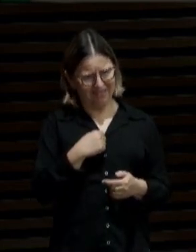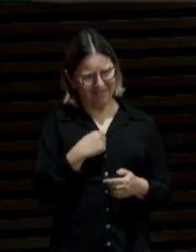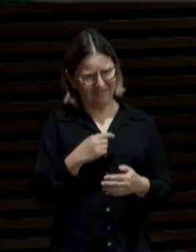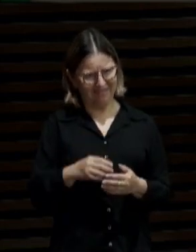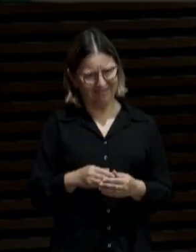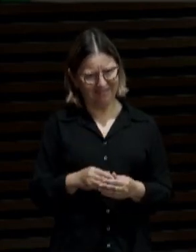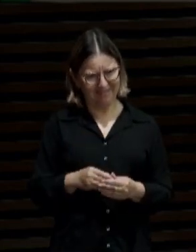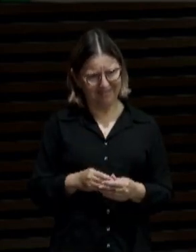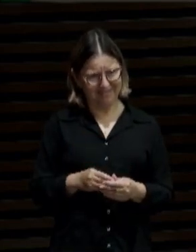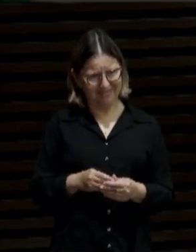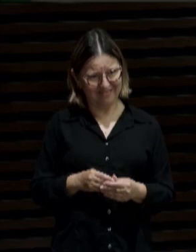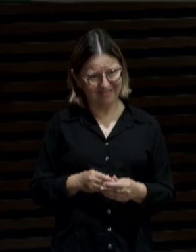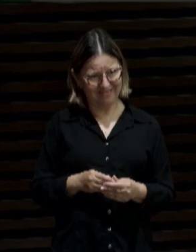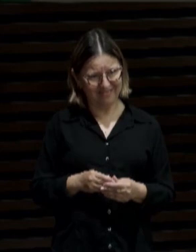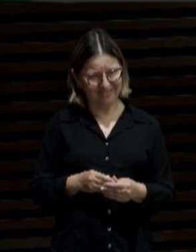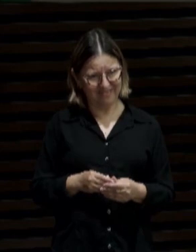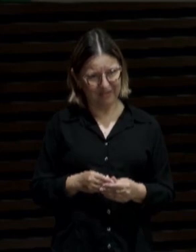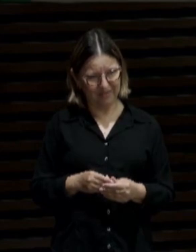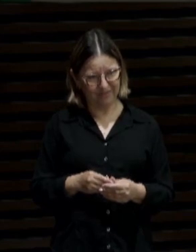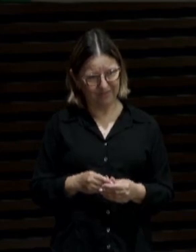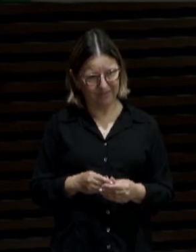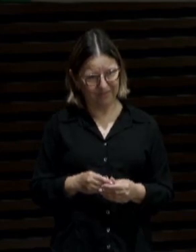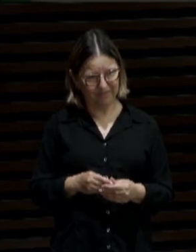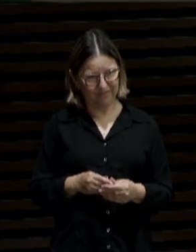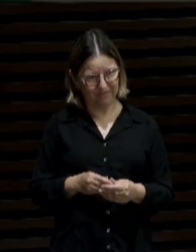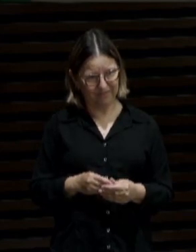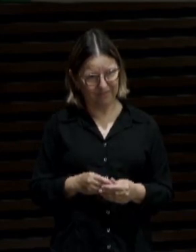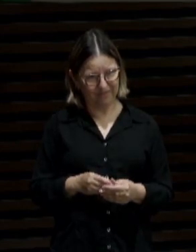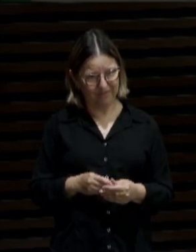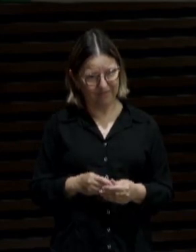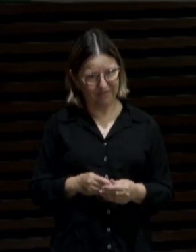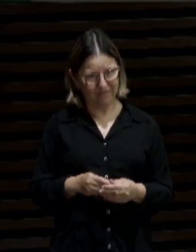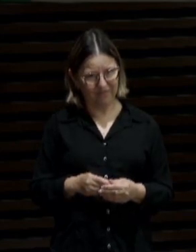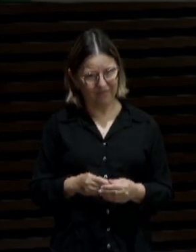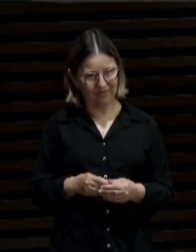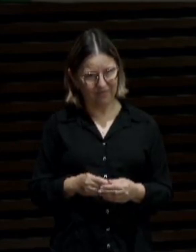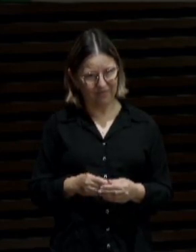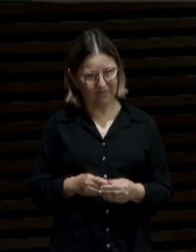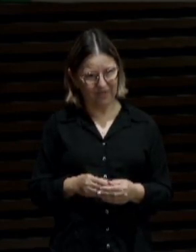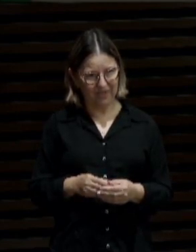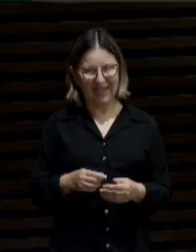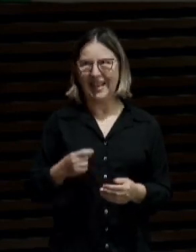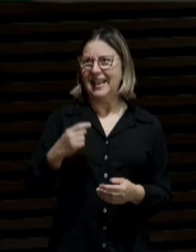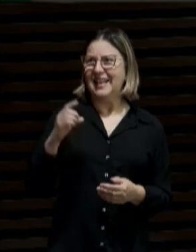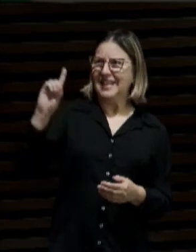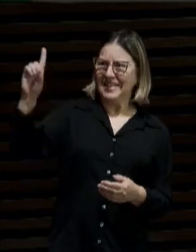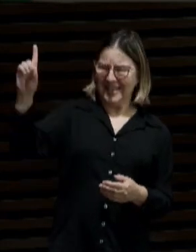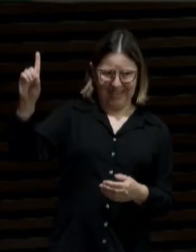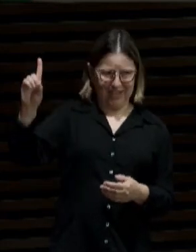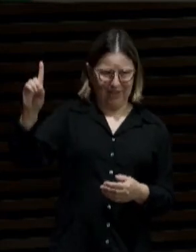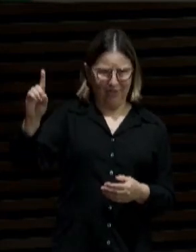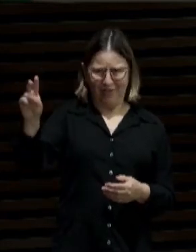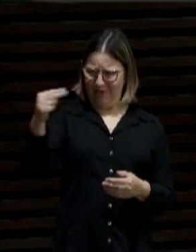coisa? Eu e o corrupto, é a mesma coisa? Deus não vai olhar diferente para mim? Vai me considerar igual o